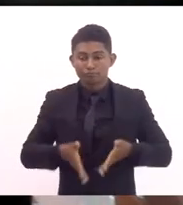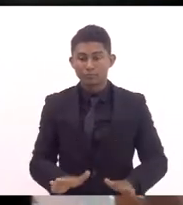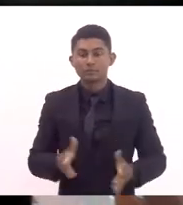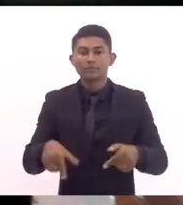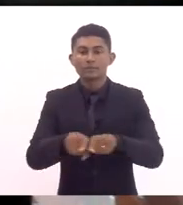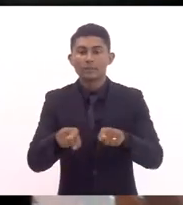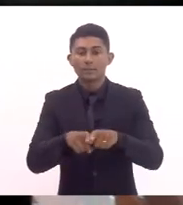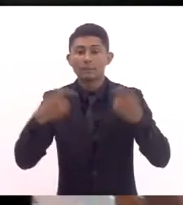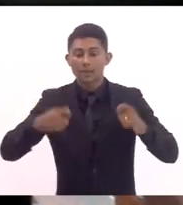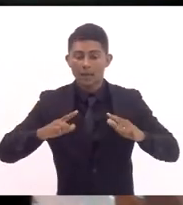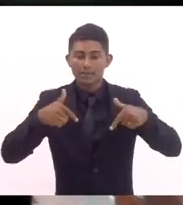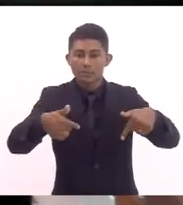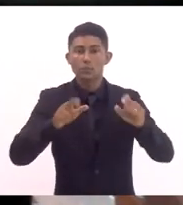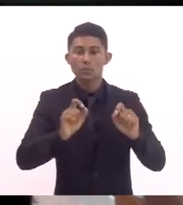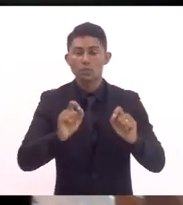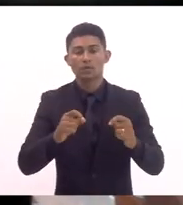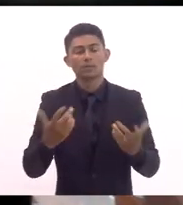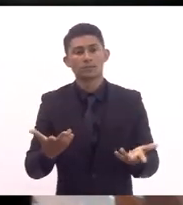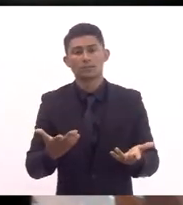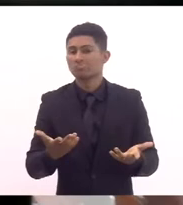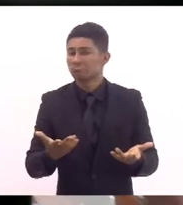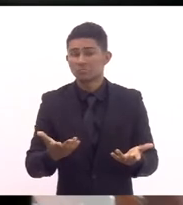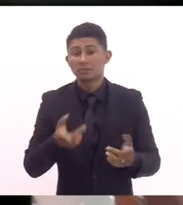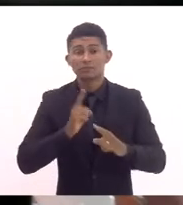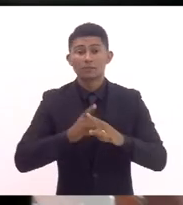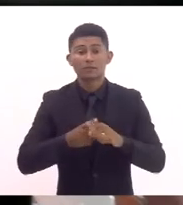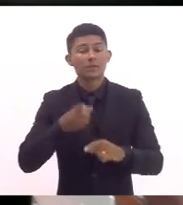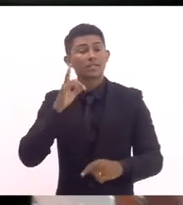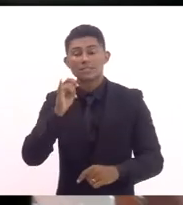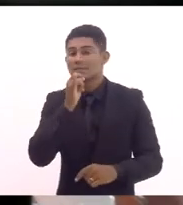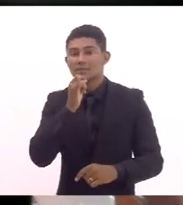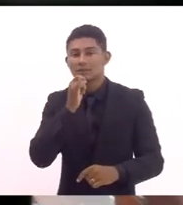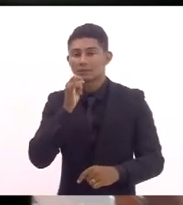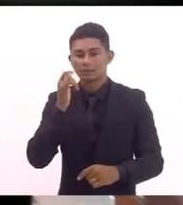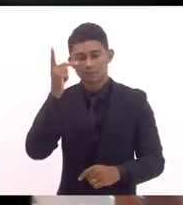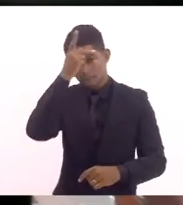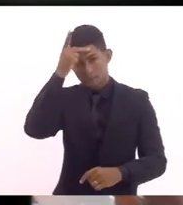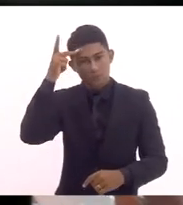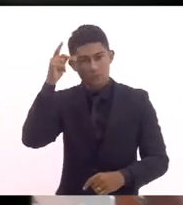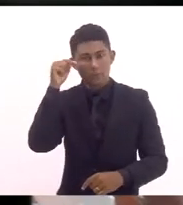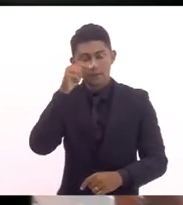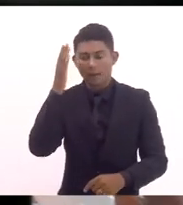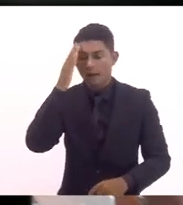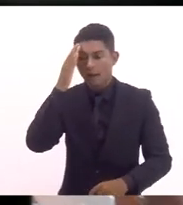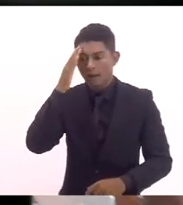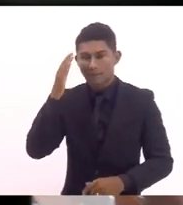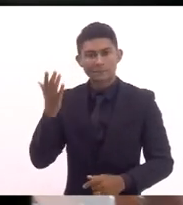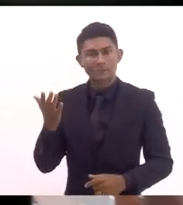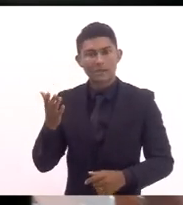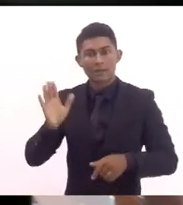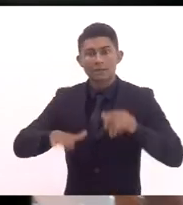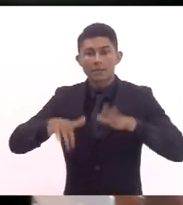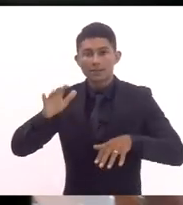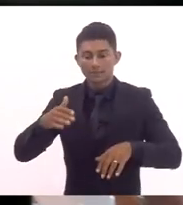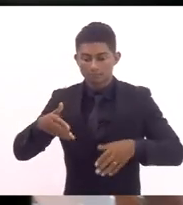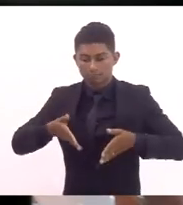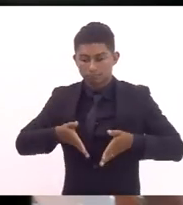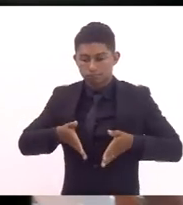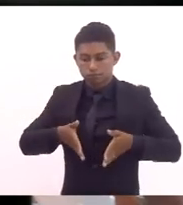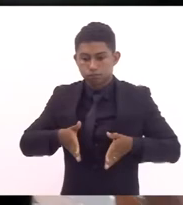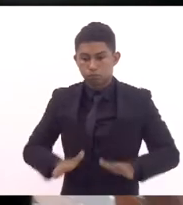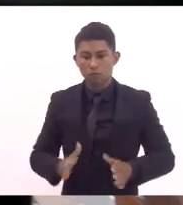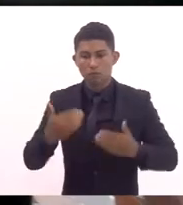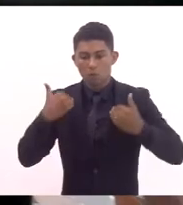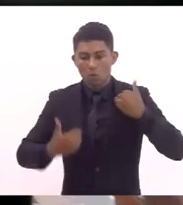necessárias porque se a pessoa tem noção de que o parto pode acontecer de maneira fisiológica ela começa